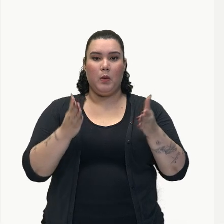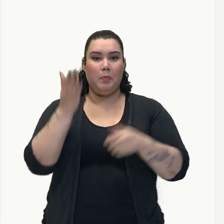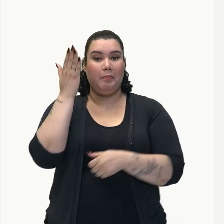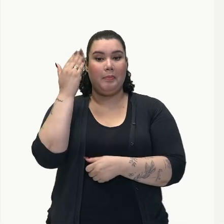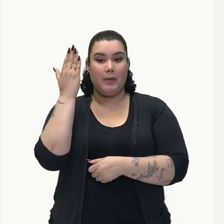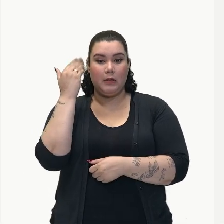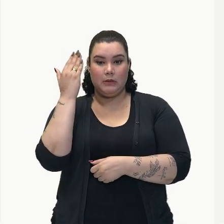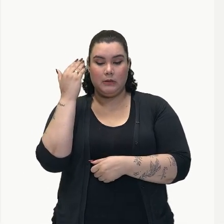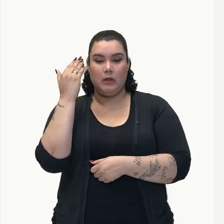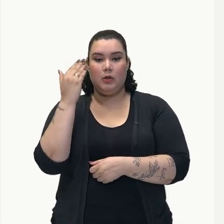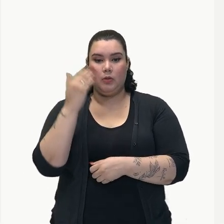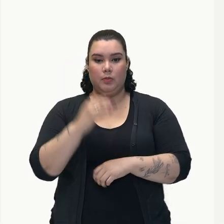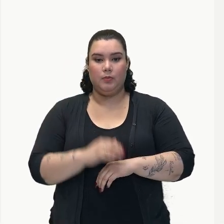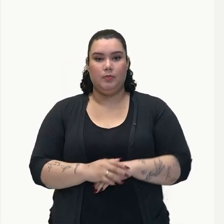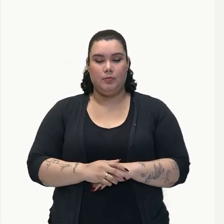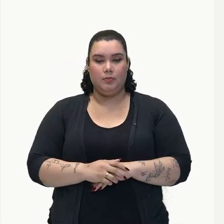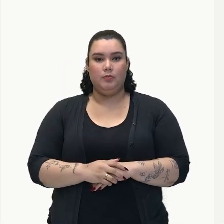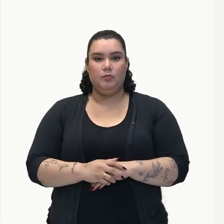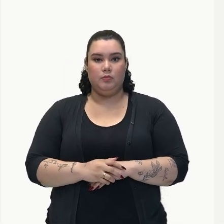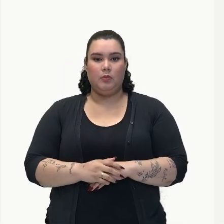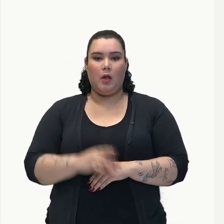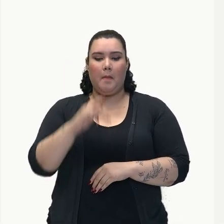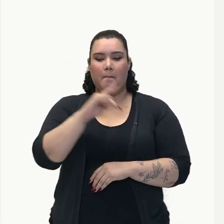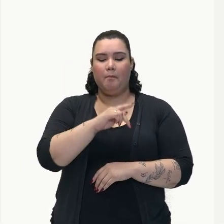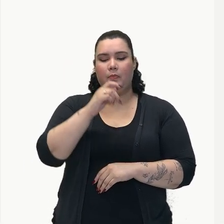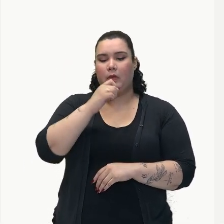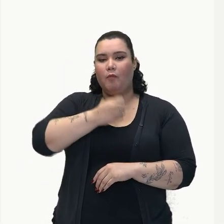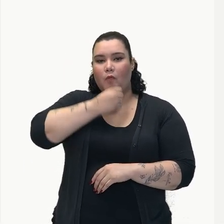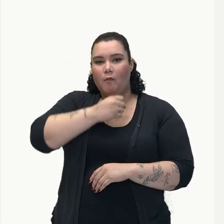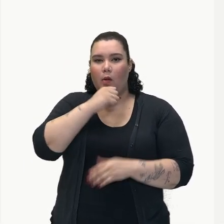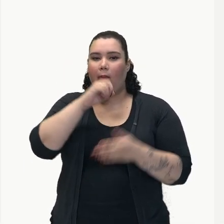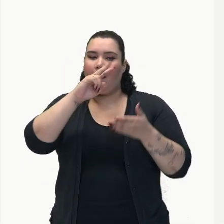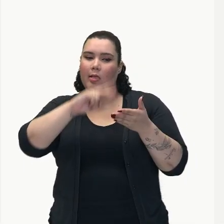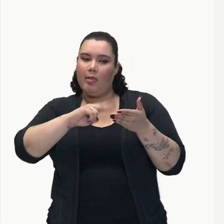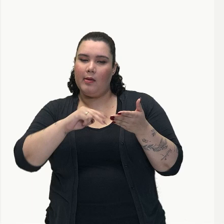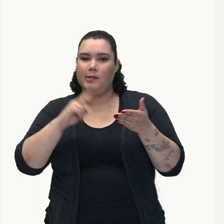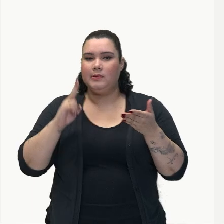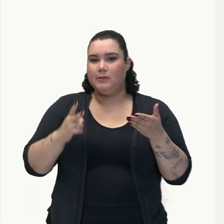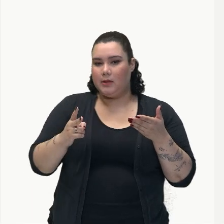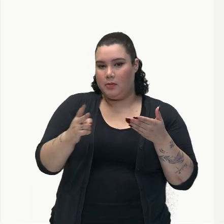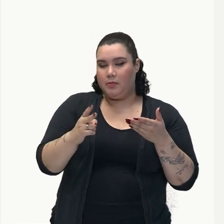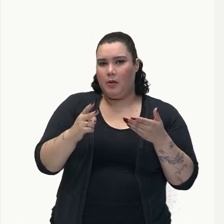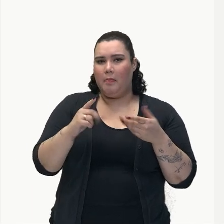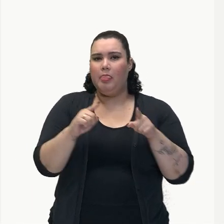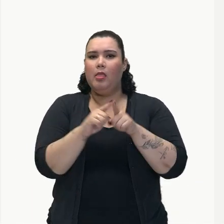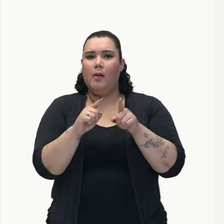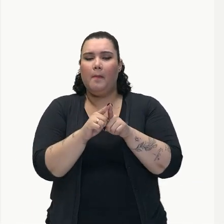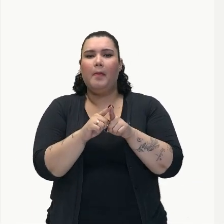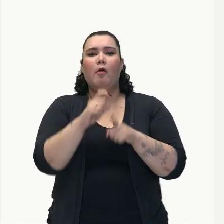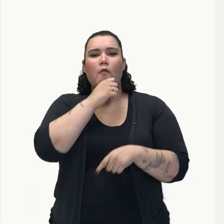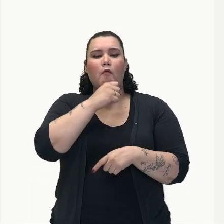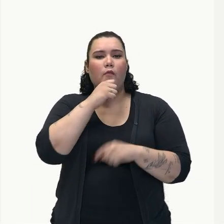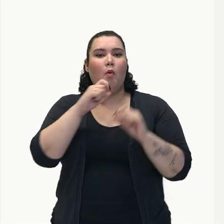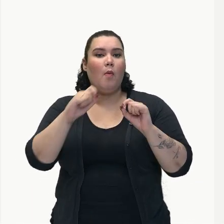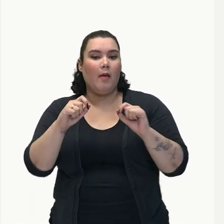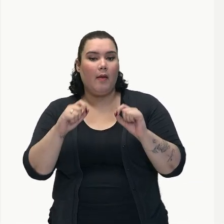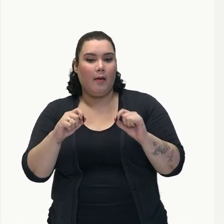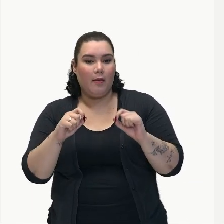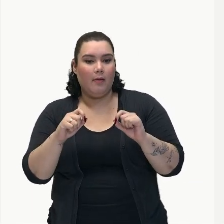seria o quê? Lia, a vovó lia, né? E a vovó fazia o que também? Cozinhava,